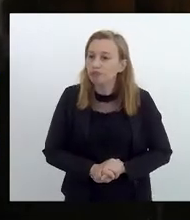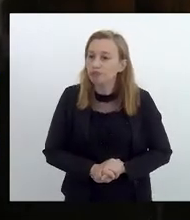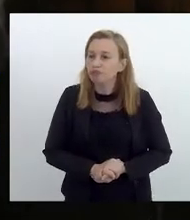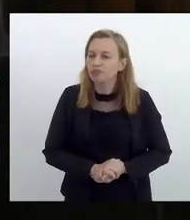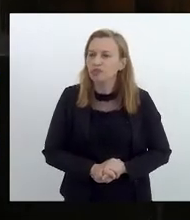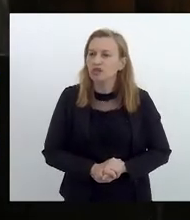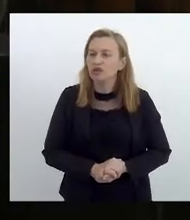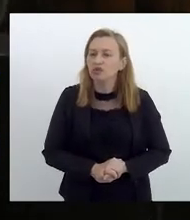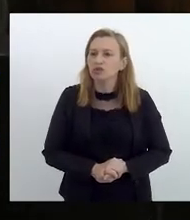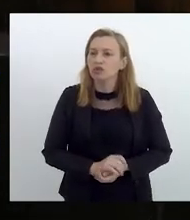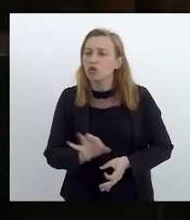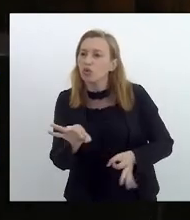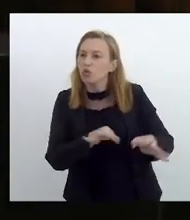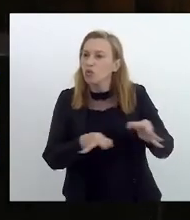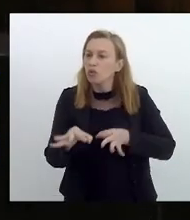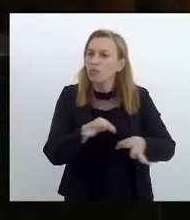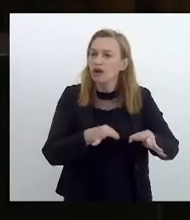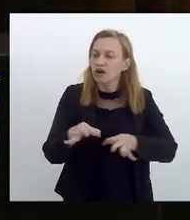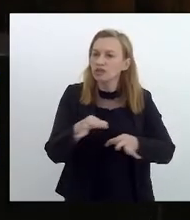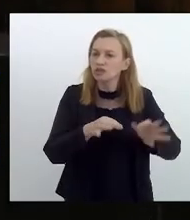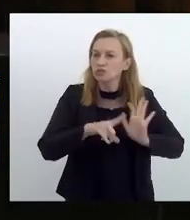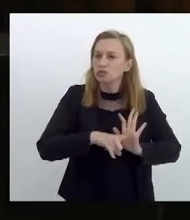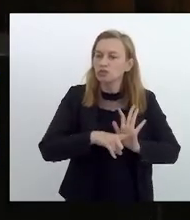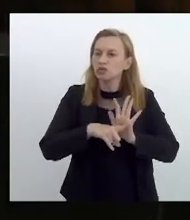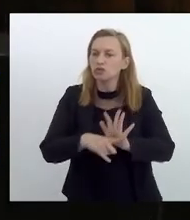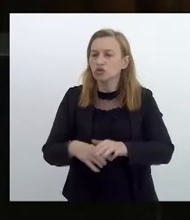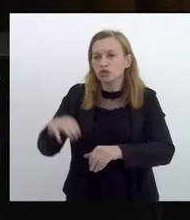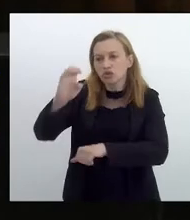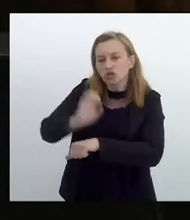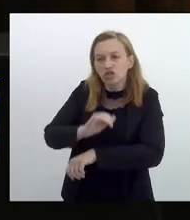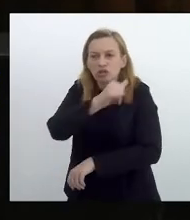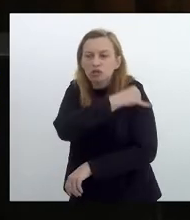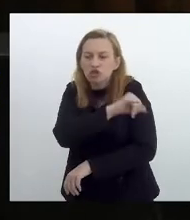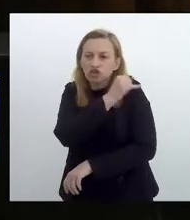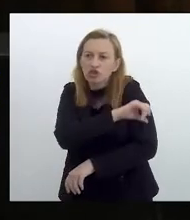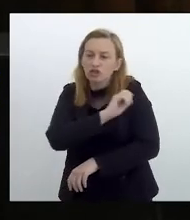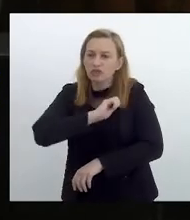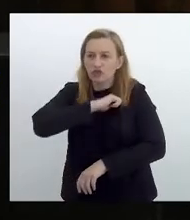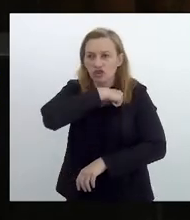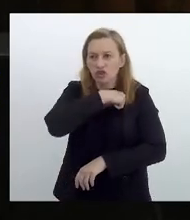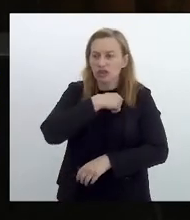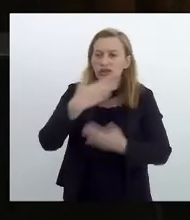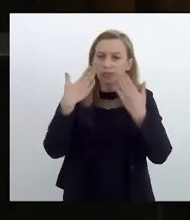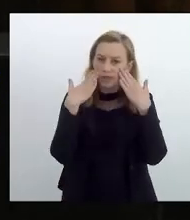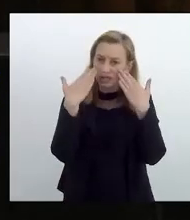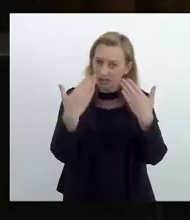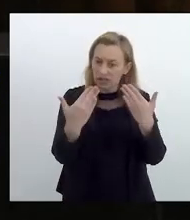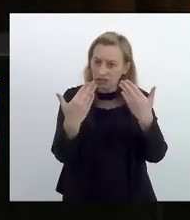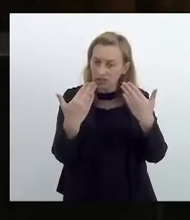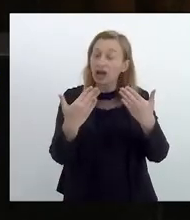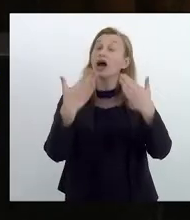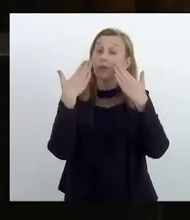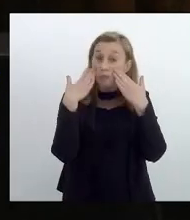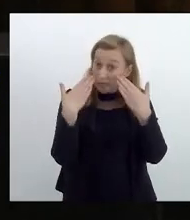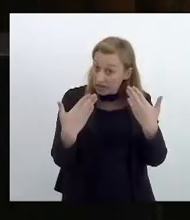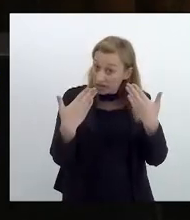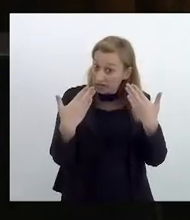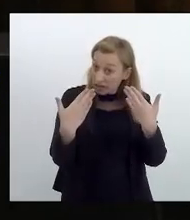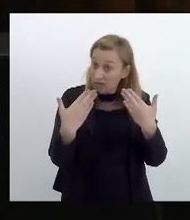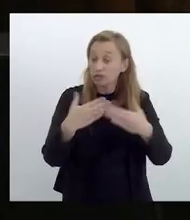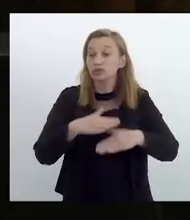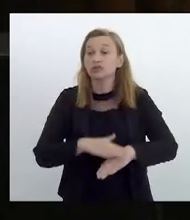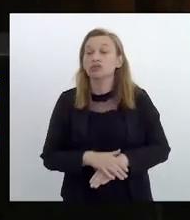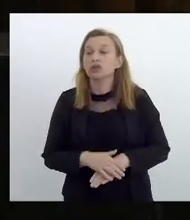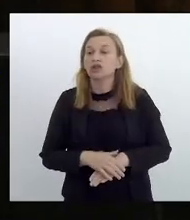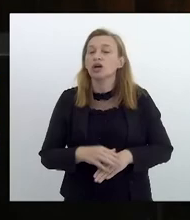consoante o plano de recuperação do Estado do Rio de Janeiro a ser apresentado a ser apresentada